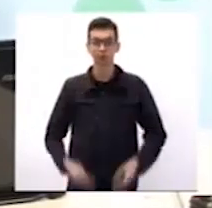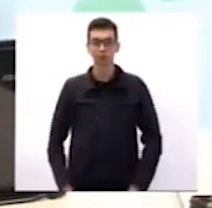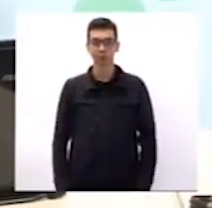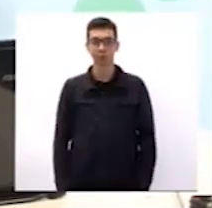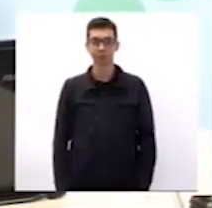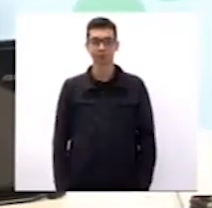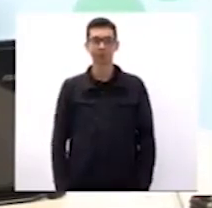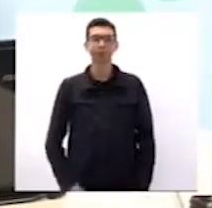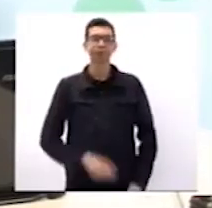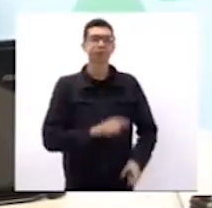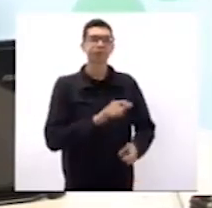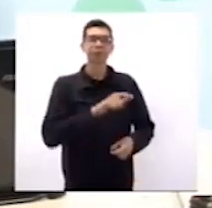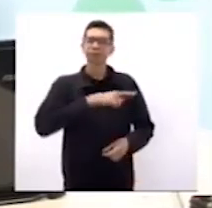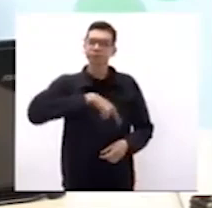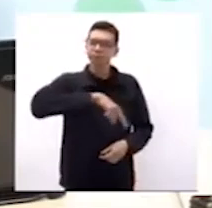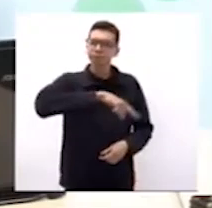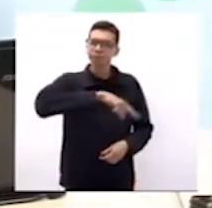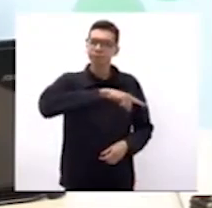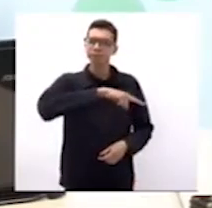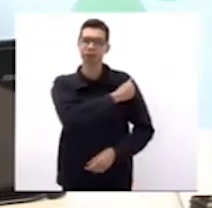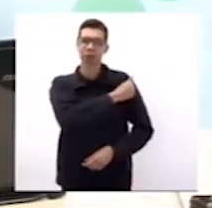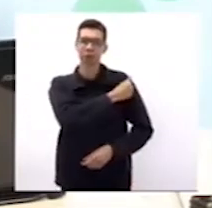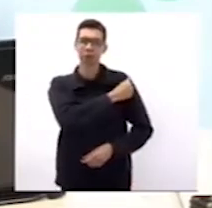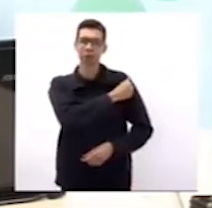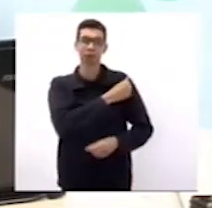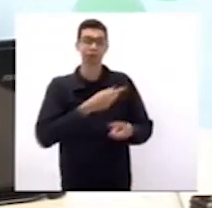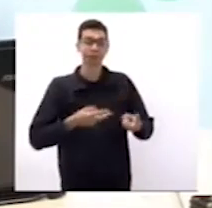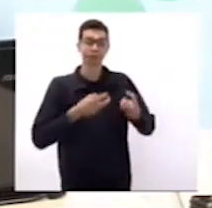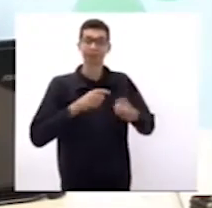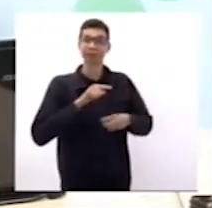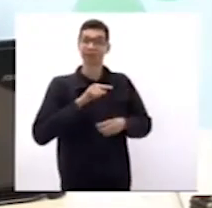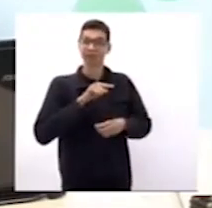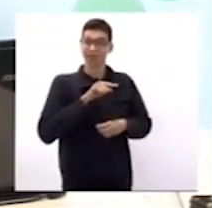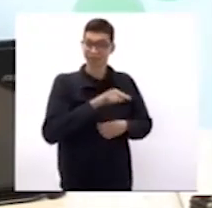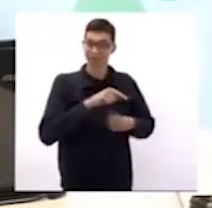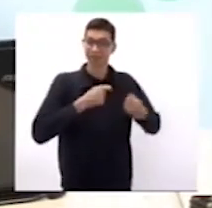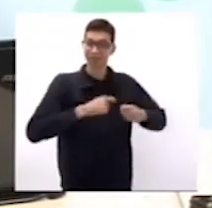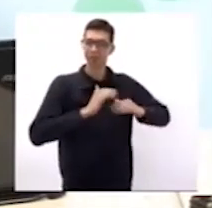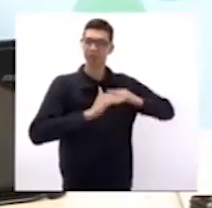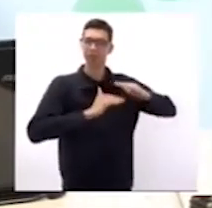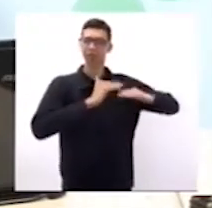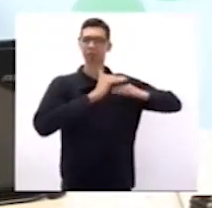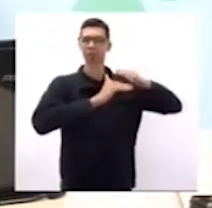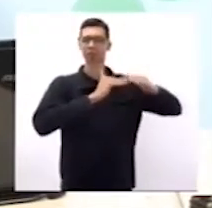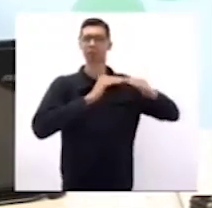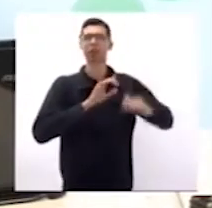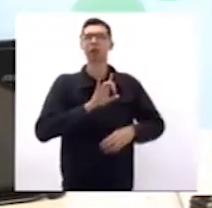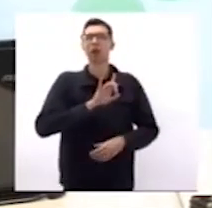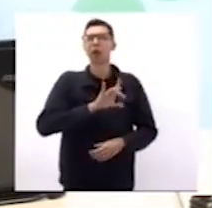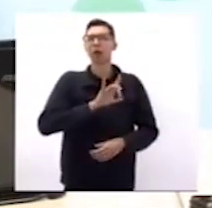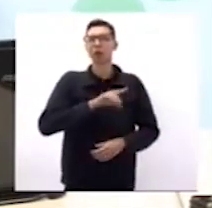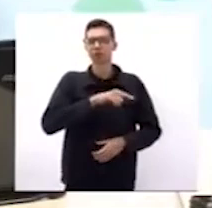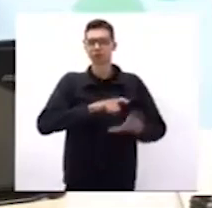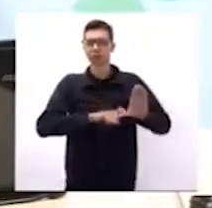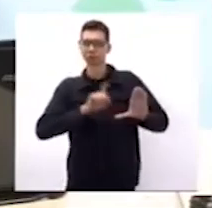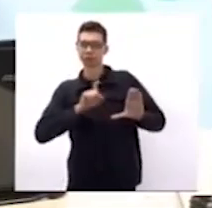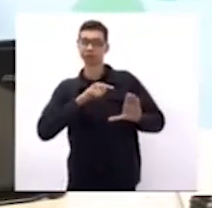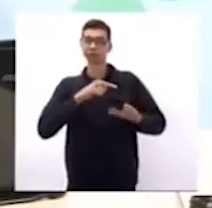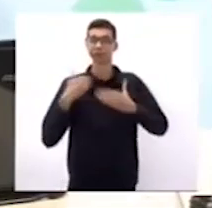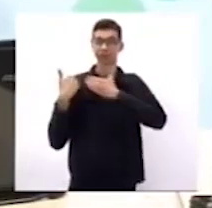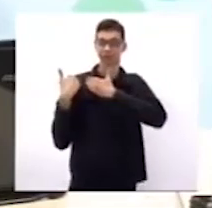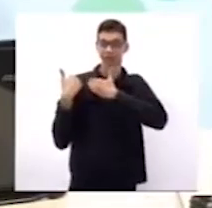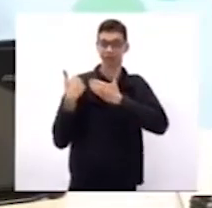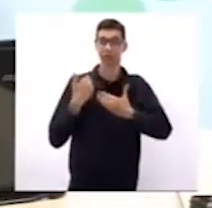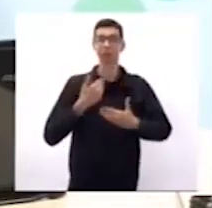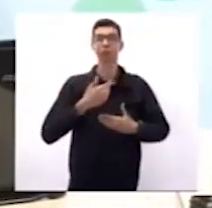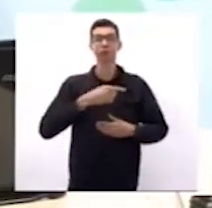Desenvolver no aluno o agir pessoal e coletivamente com autonomia, responsabilidade,